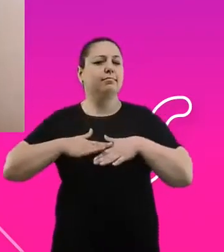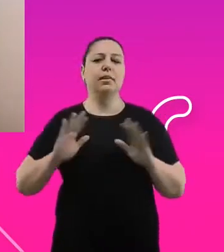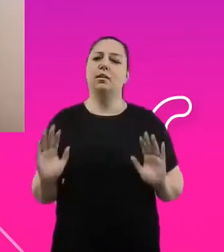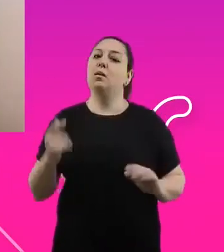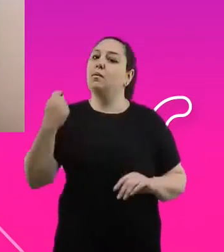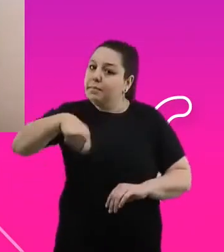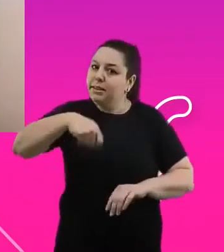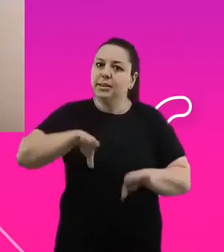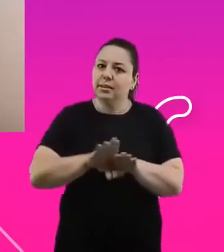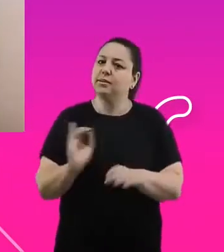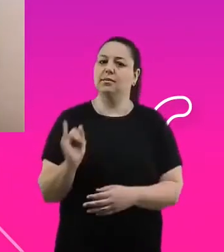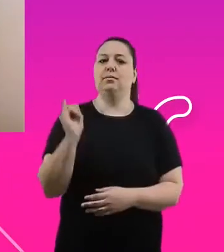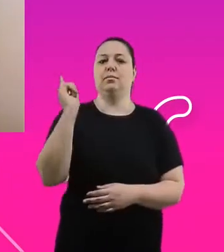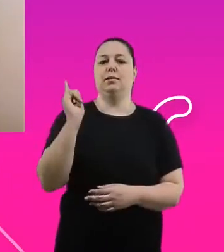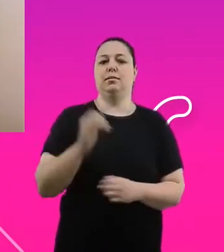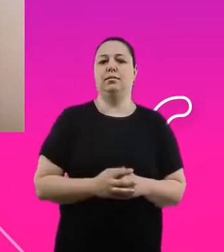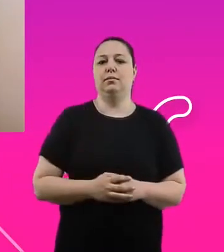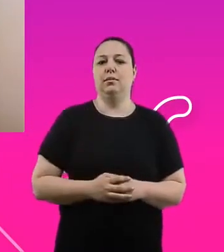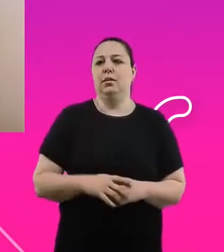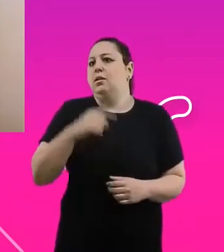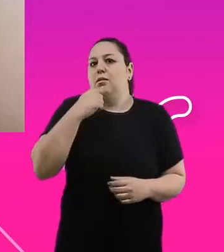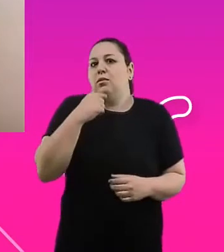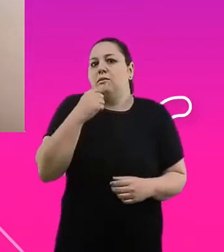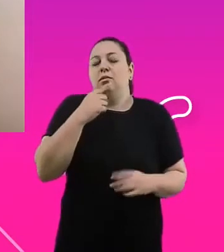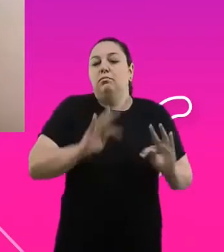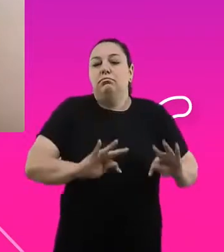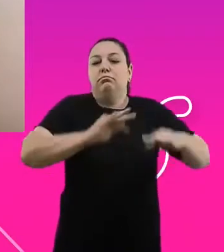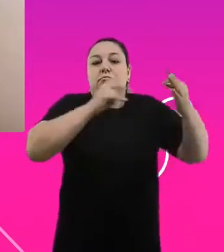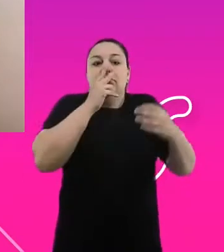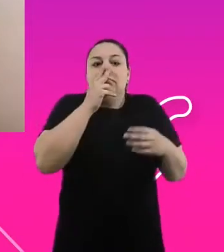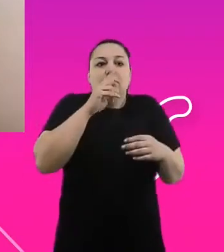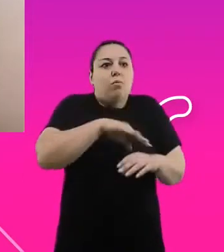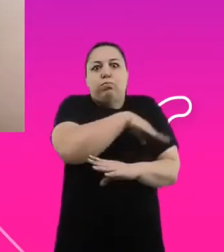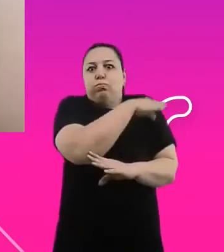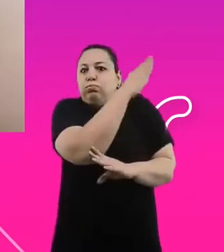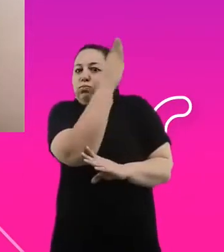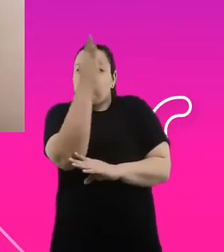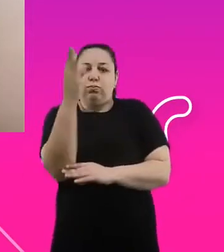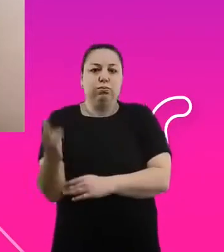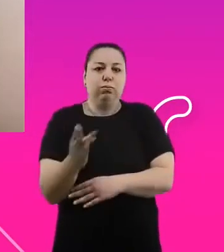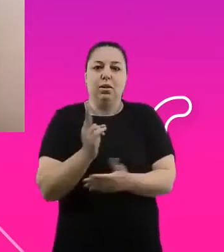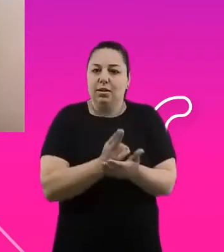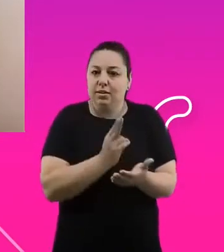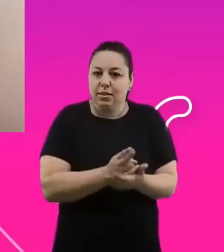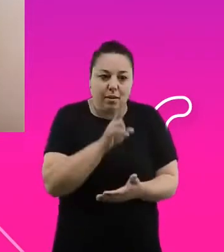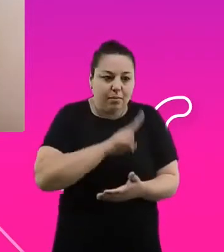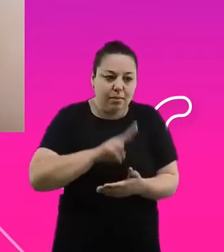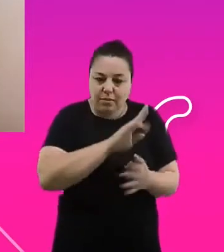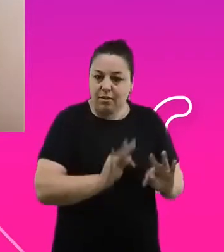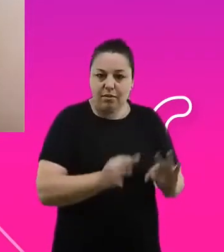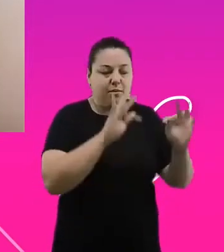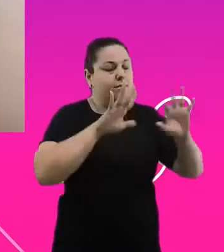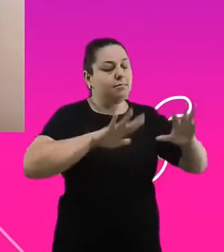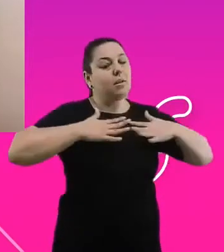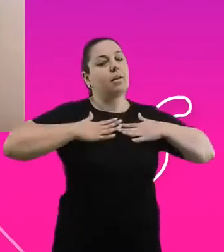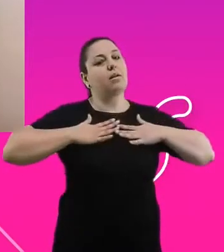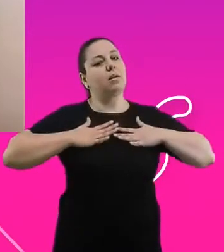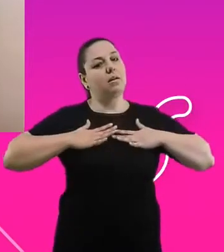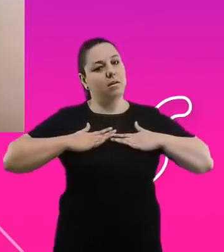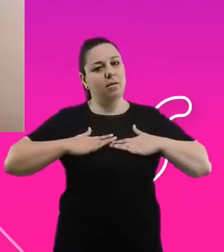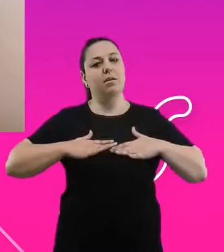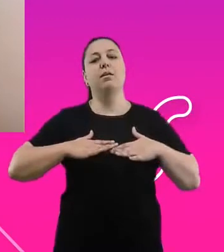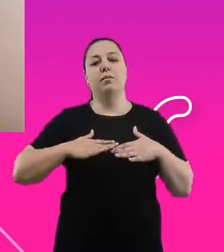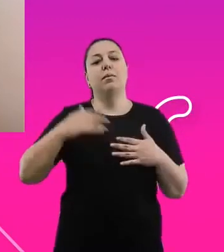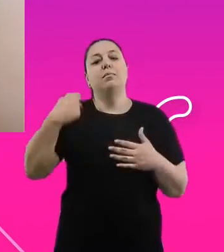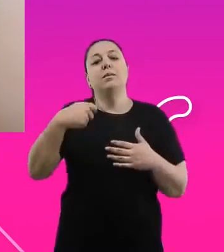ficar checando a semente toda hora para ver se deu a árvore. Tem um ano, tem, né, um ciclo enorme para continuar ali. Como é que dentro da gente ia